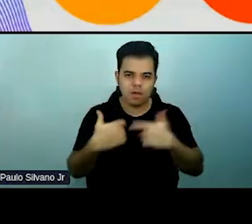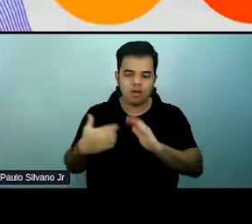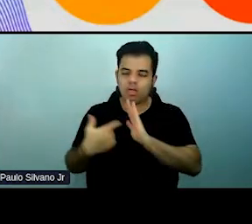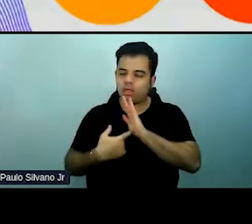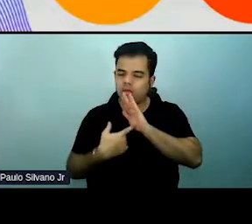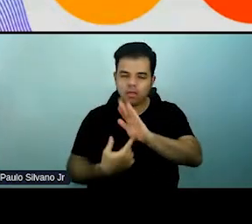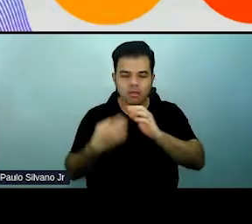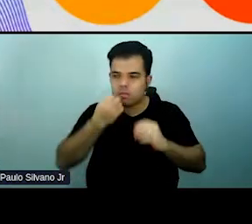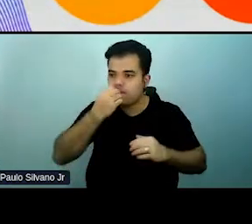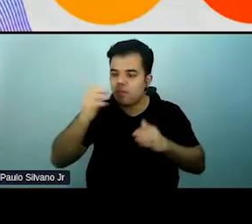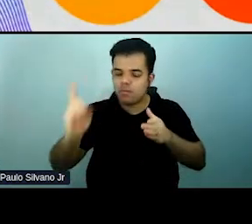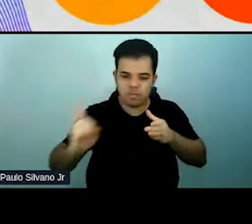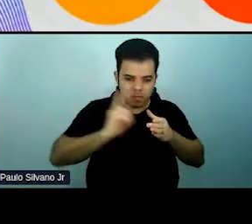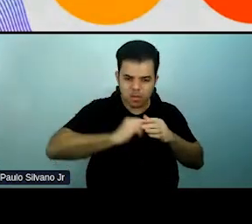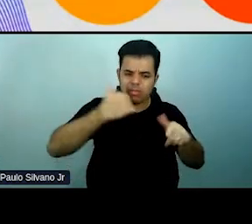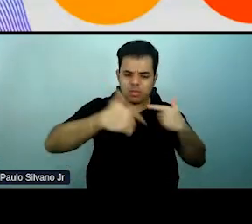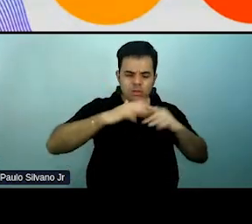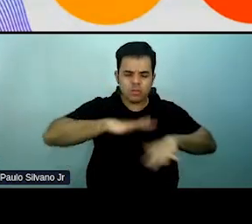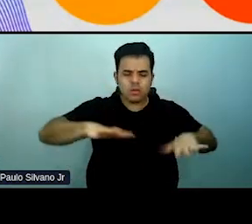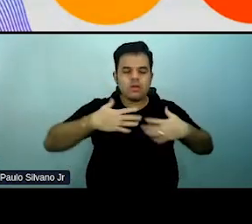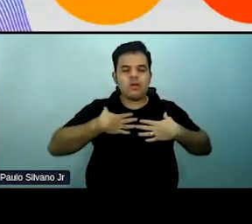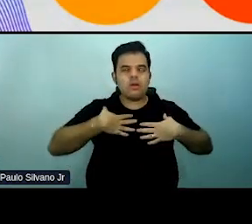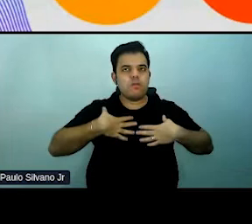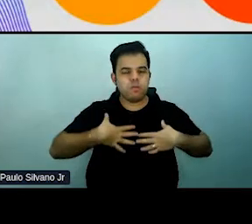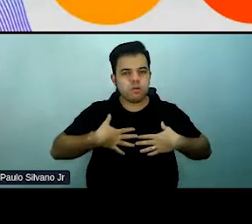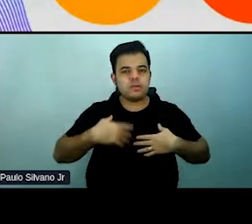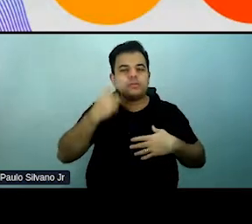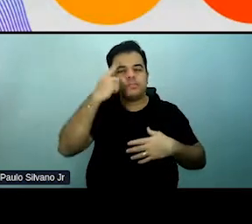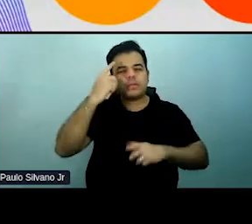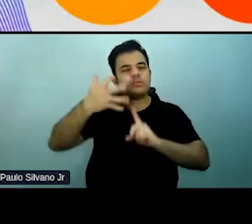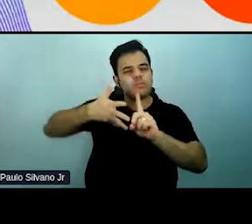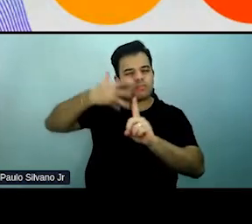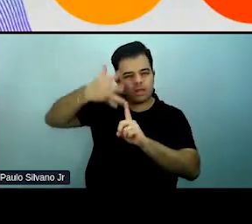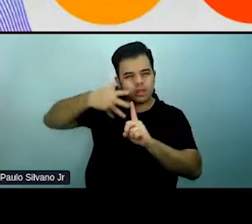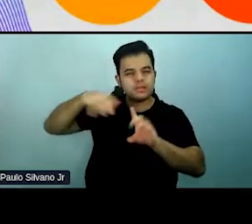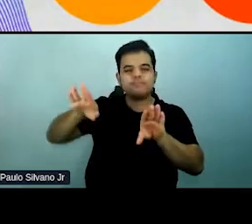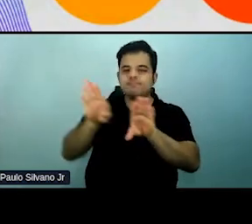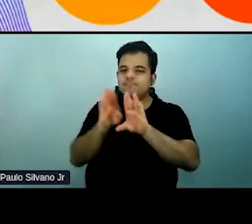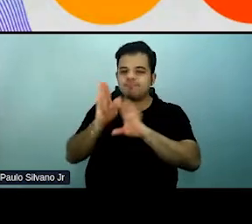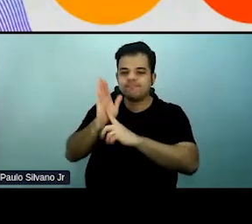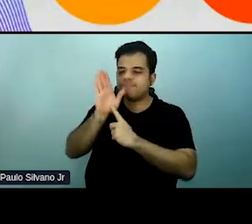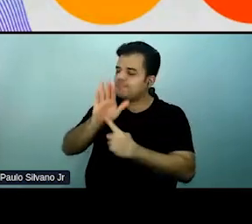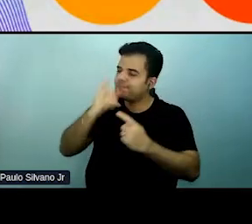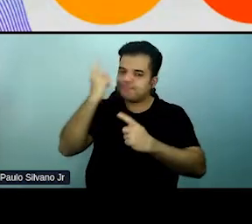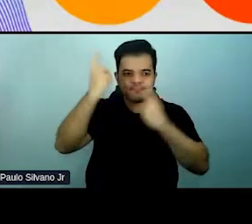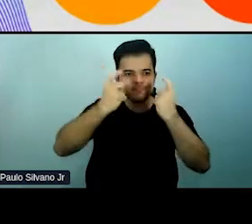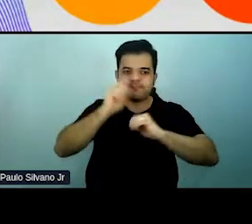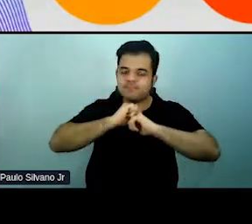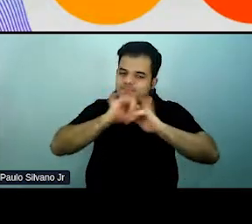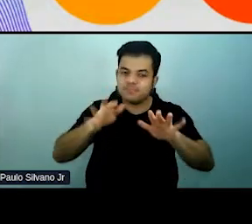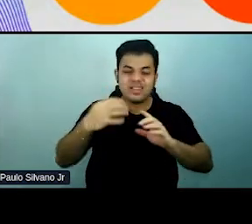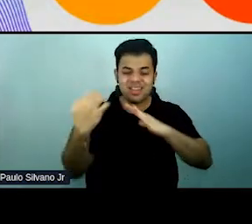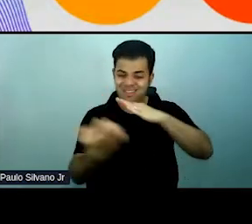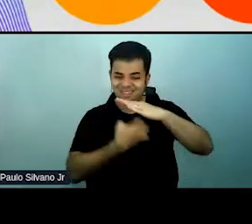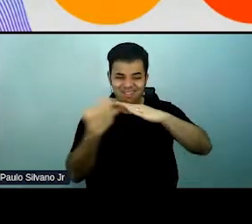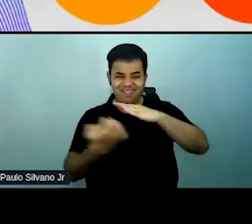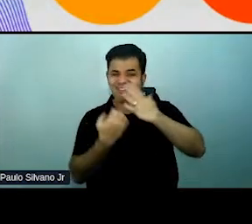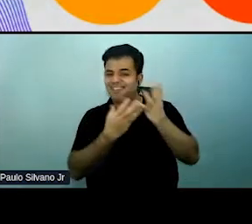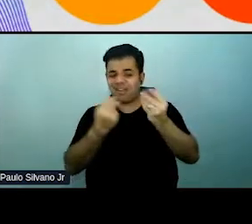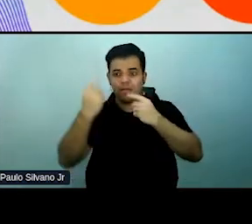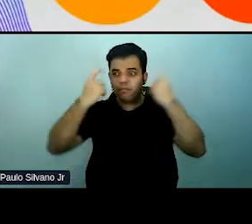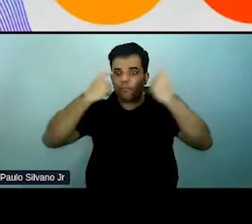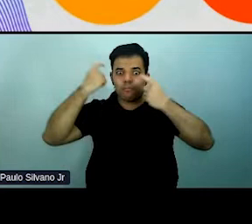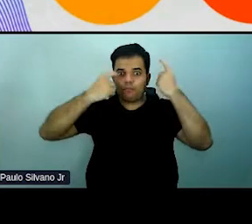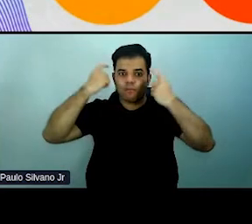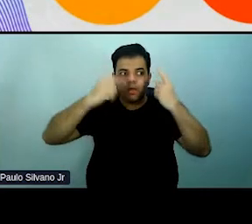oferecer um bom lugar para se trabalhar. Quando a gente pensou nessa palestra, a gente trouxe muito essa preocupação, porque muitas empresas ficam com a preocupação